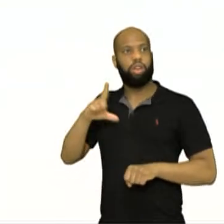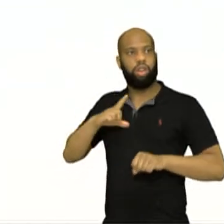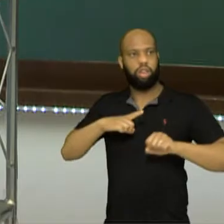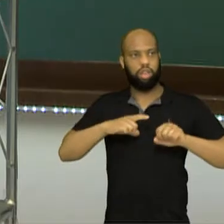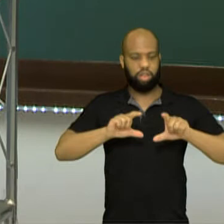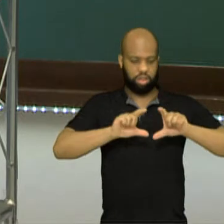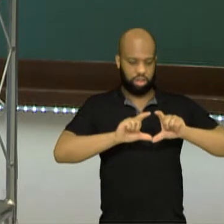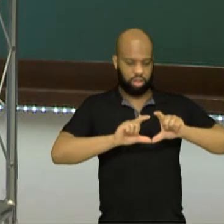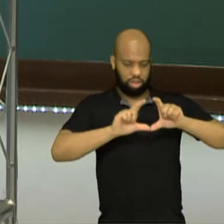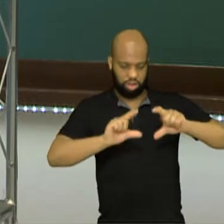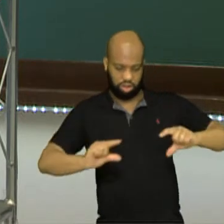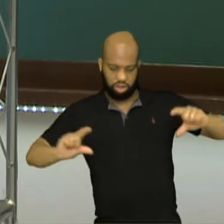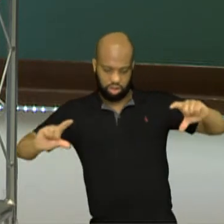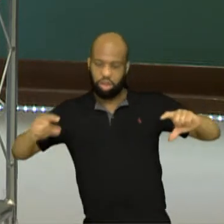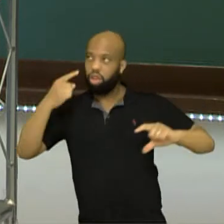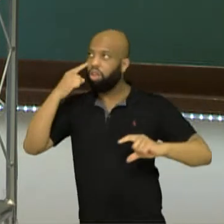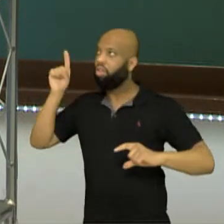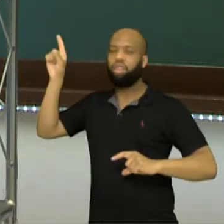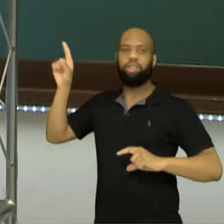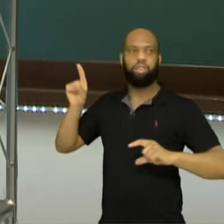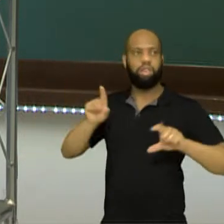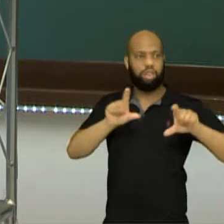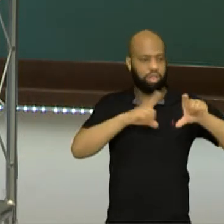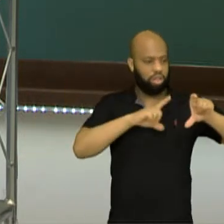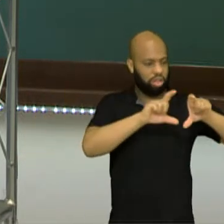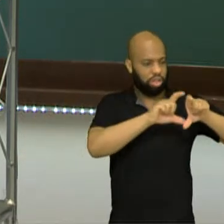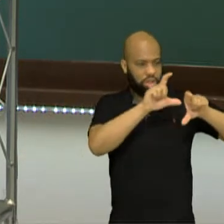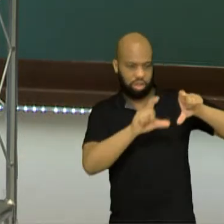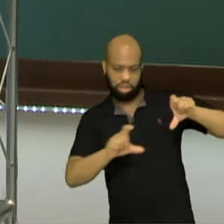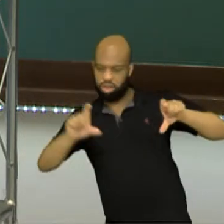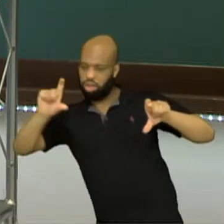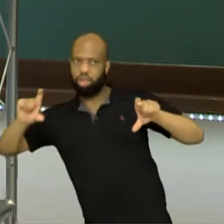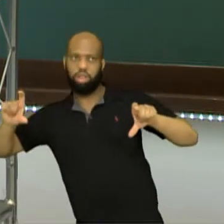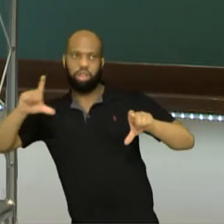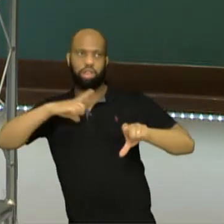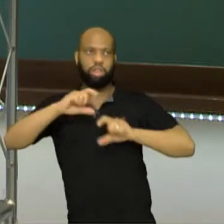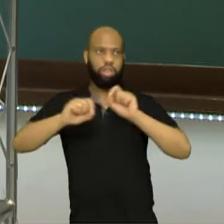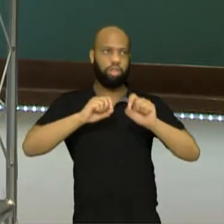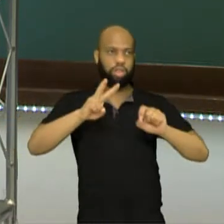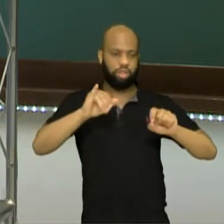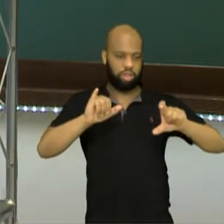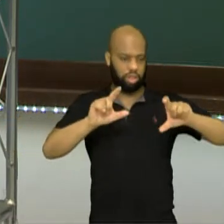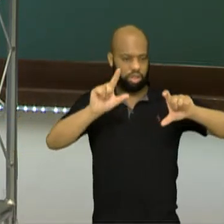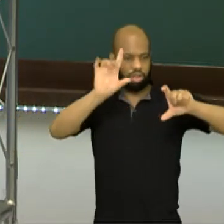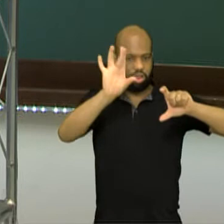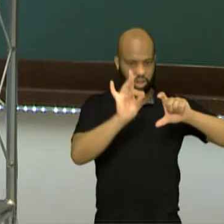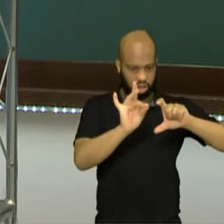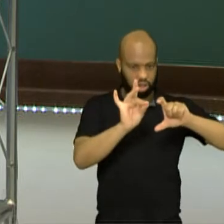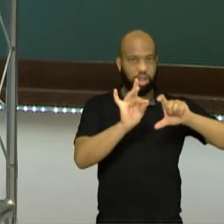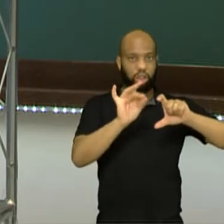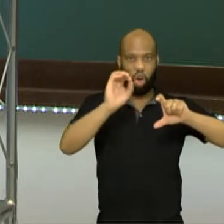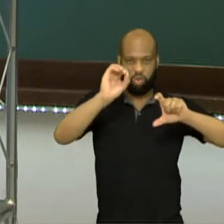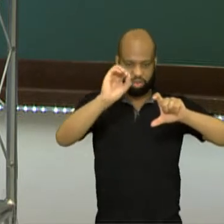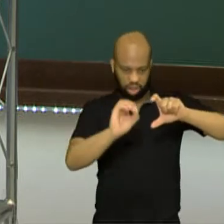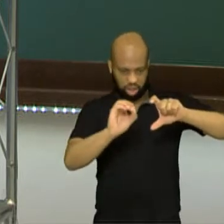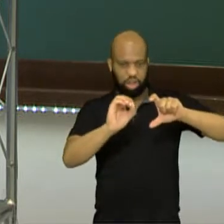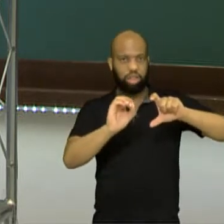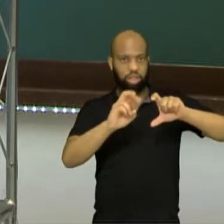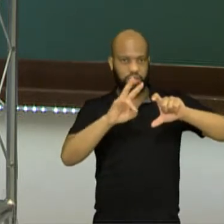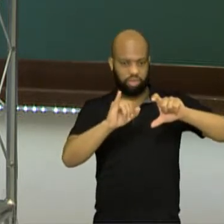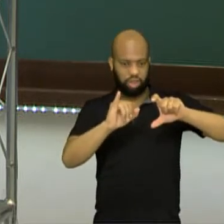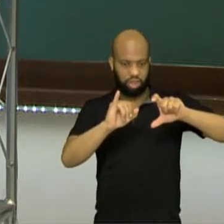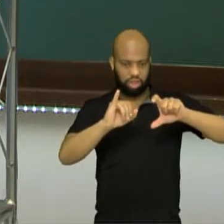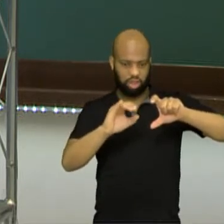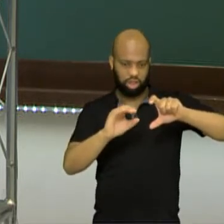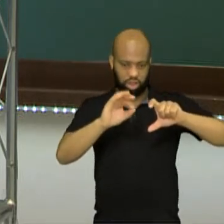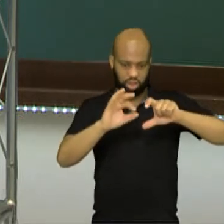num tamanho adequado para caso haja esse processo de fecundação, ele abrigar a gravidez, tá? Vejo que tem vários vasos